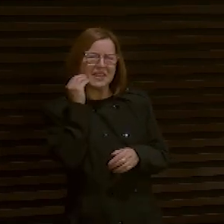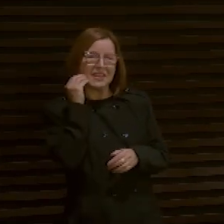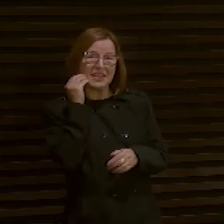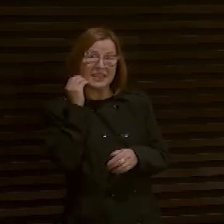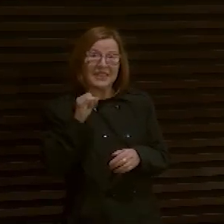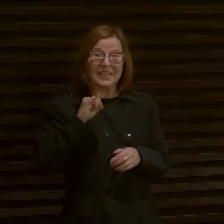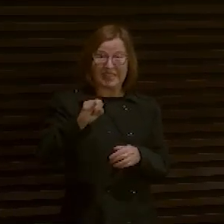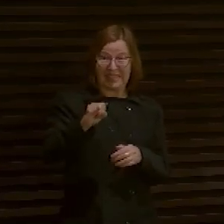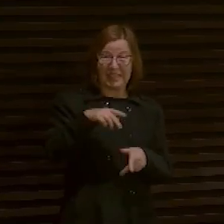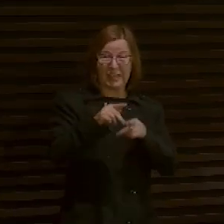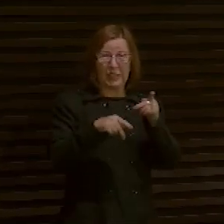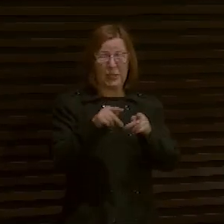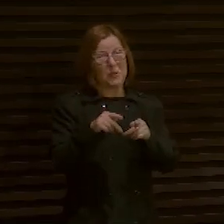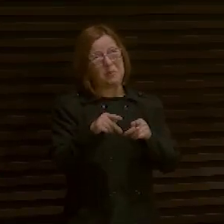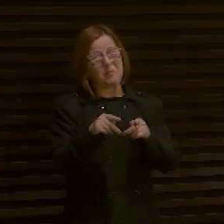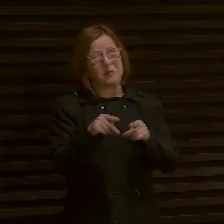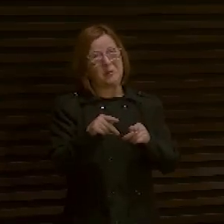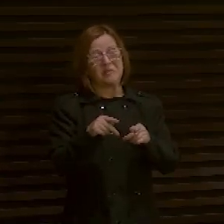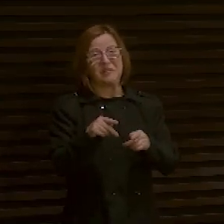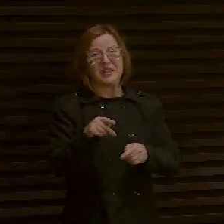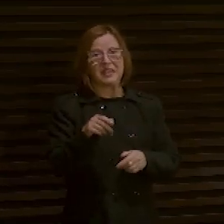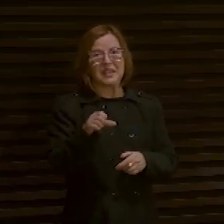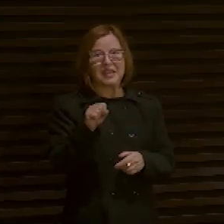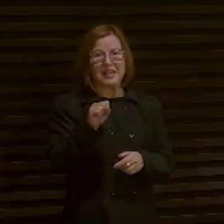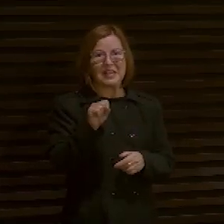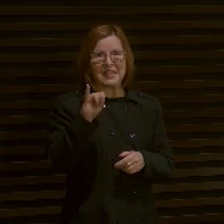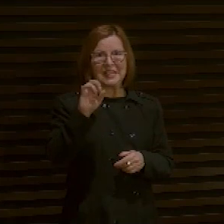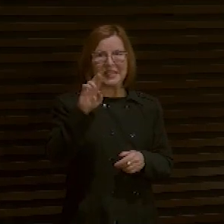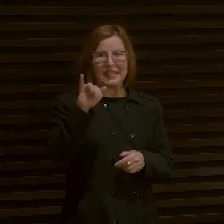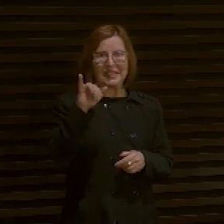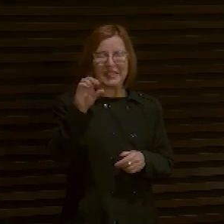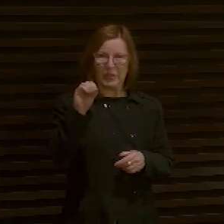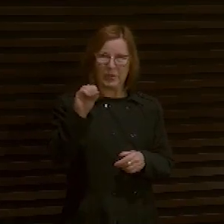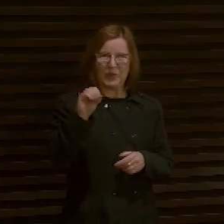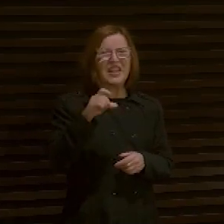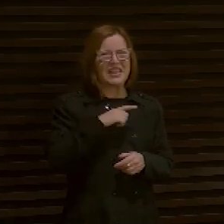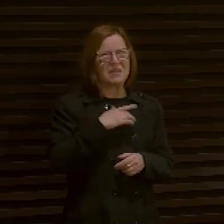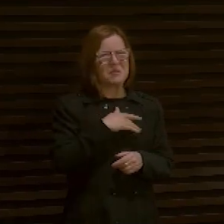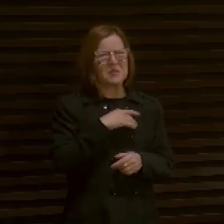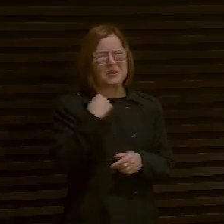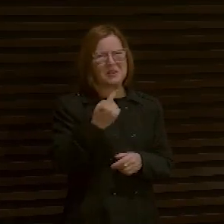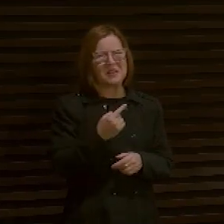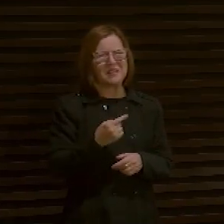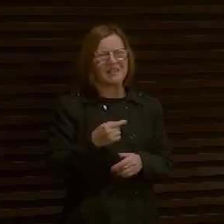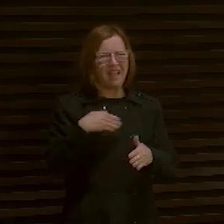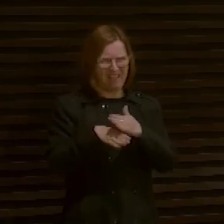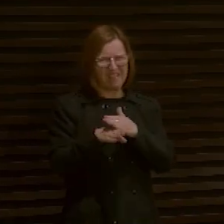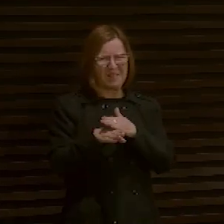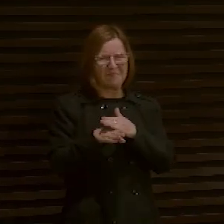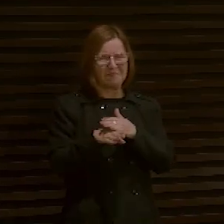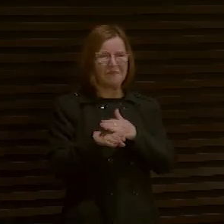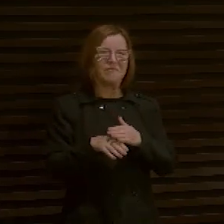nós, nos usem como escravos, mas pelo menos a gente não morre. Mas assim, a chance é pequena, mas vamos lá. Estamos lascados aqui mesmo.